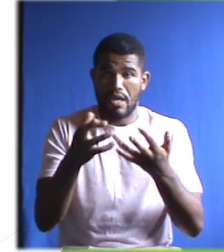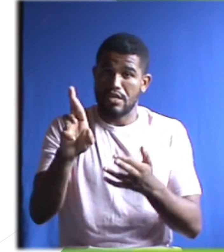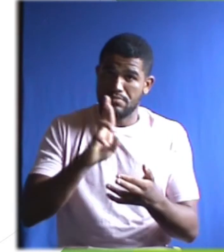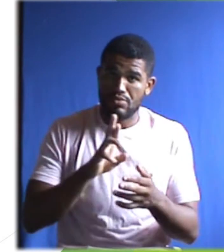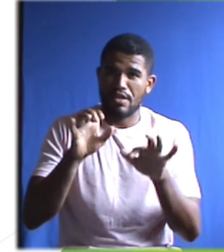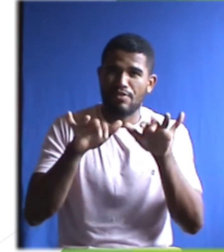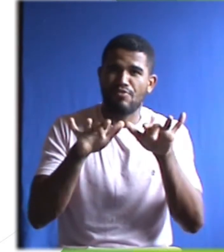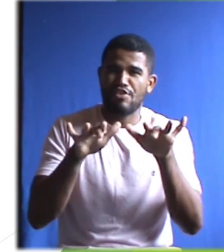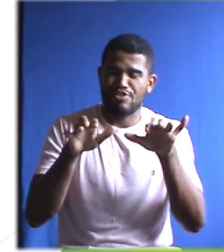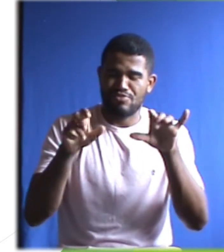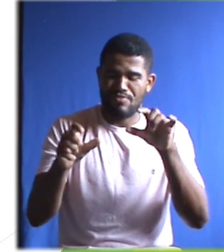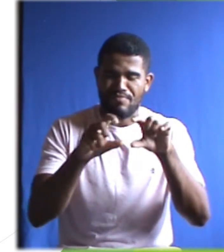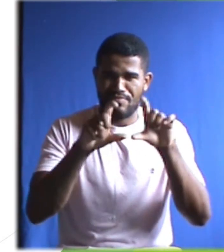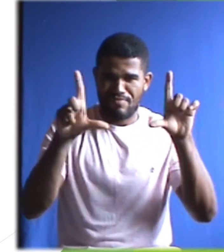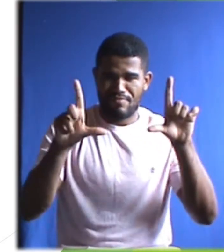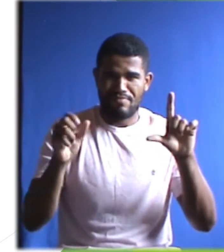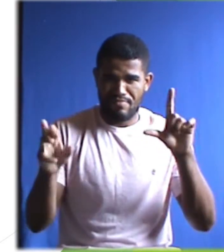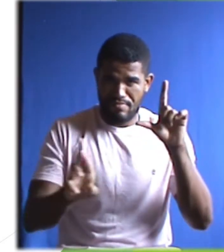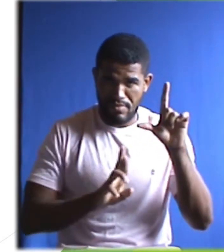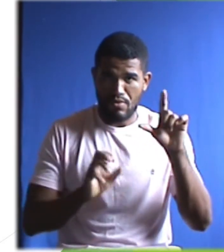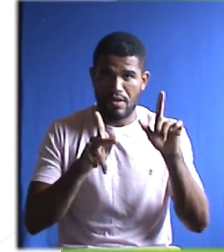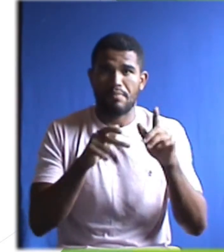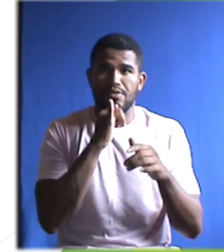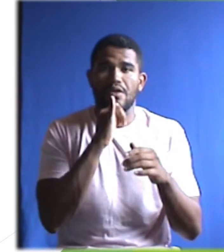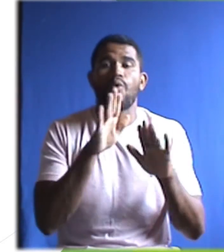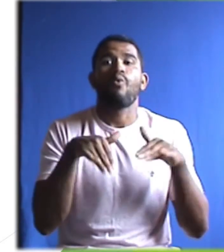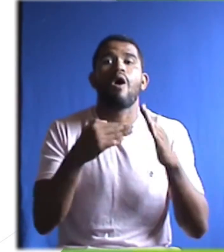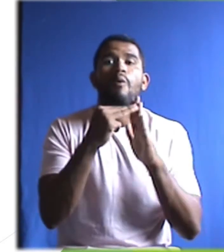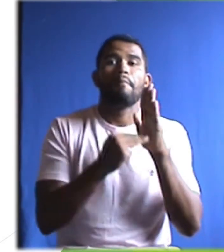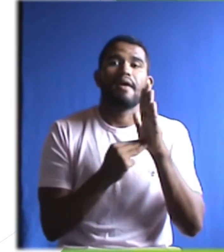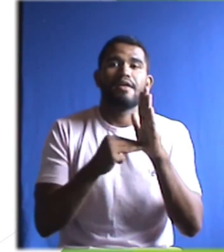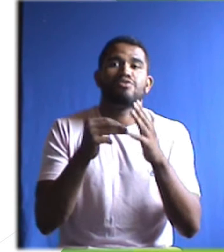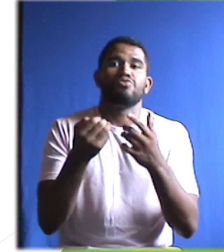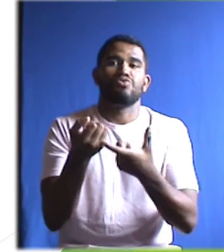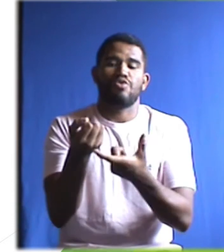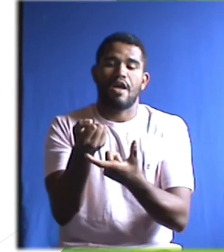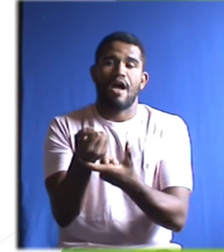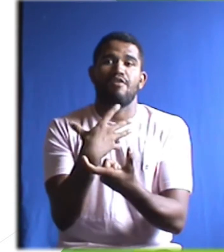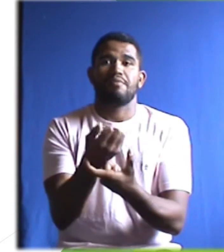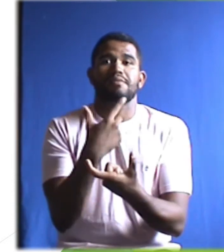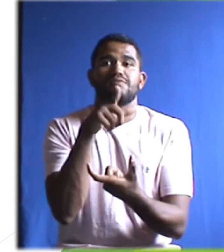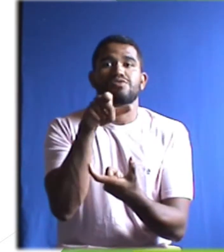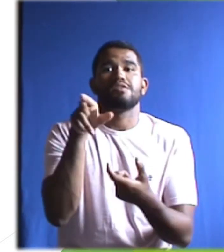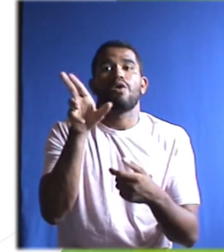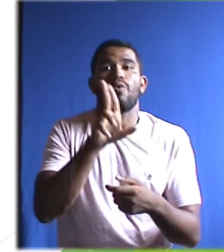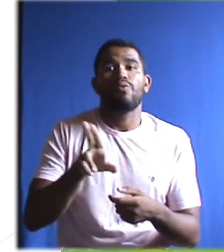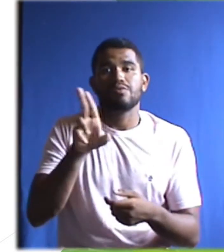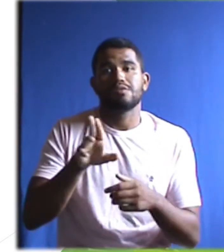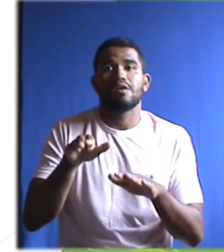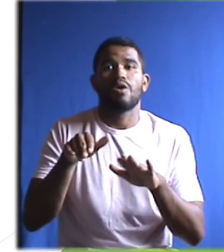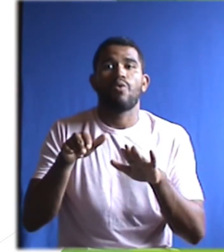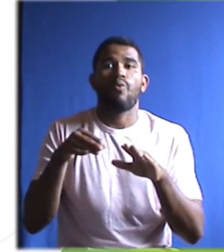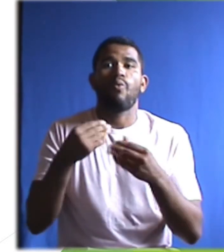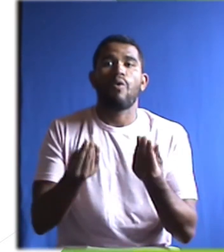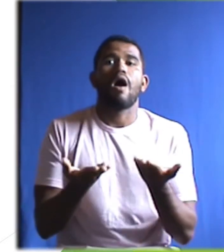nos comentários. Qual que é o método de alfabetização que você utiliza? Qual o nome desse método de alfabetização que